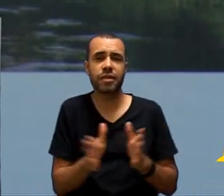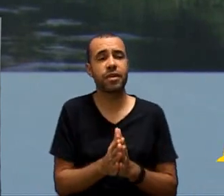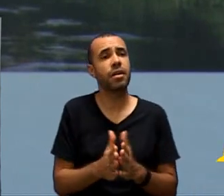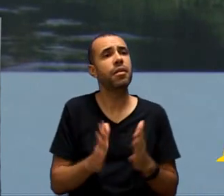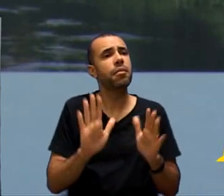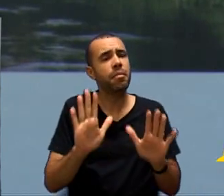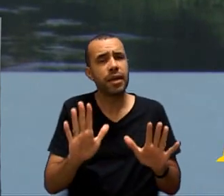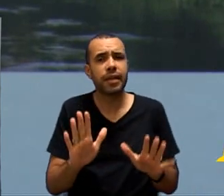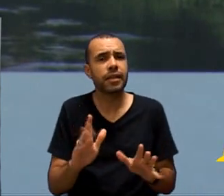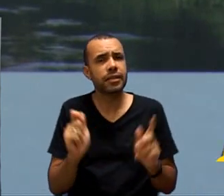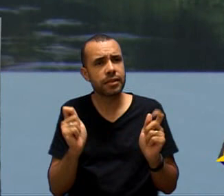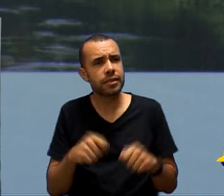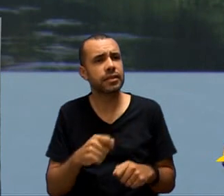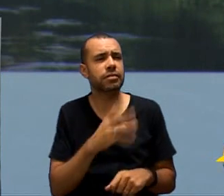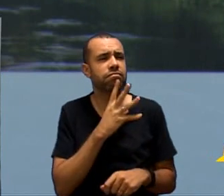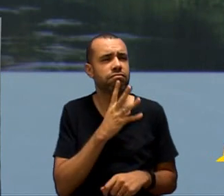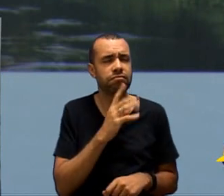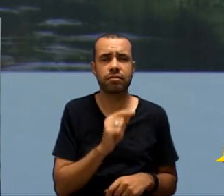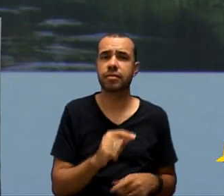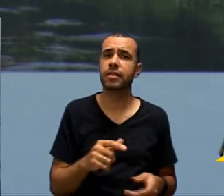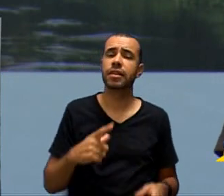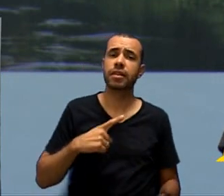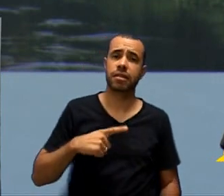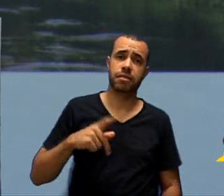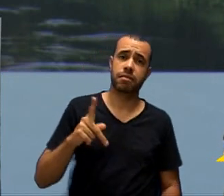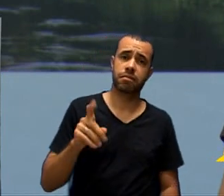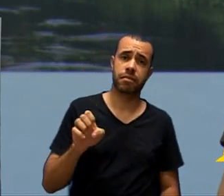deu para conhecer. Também tem o Pedro.